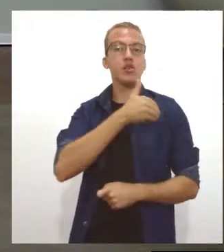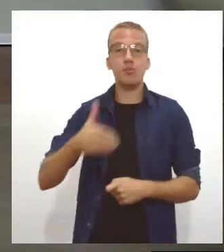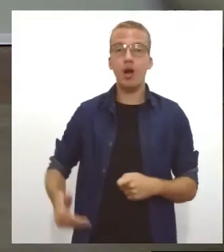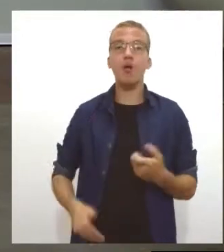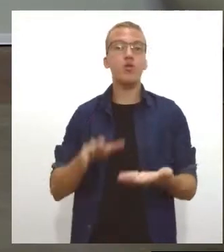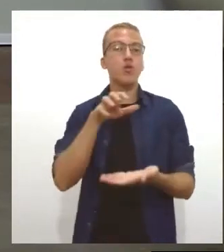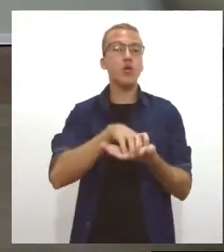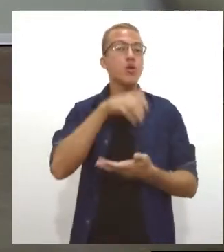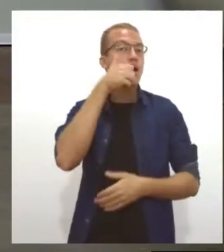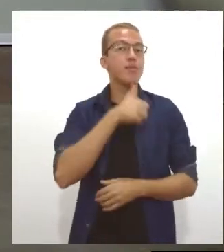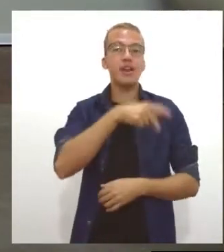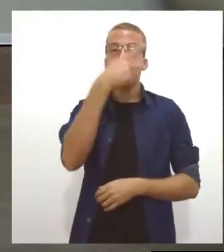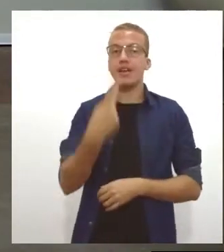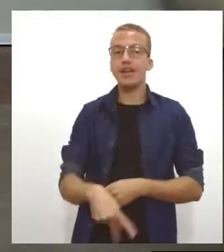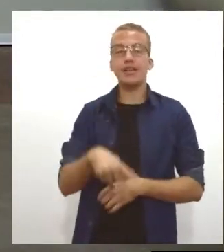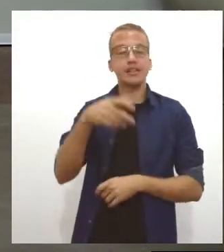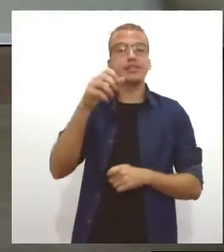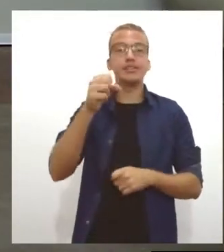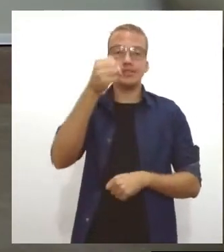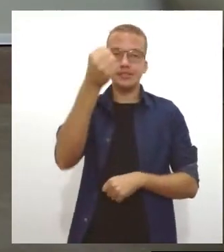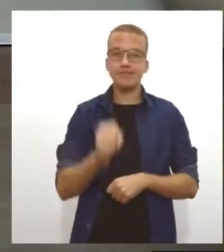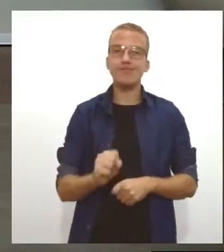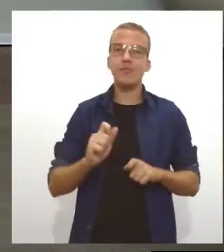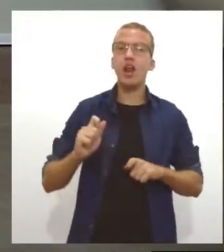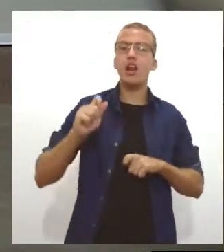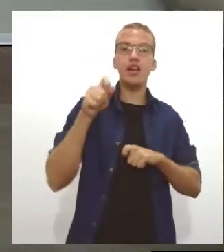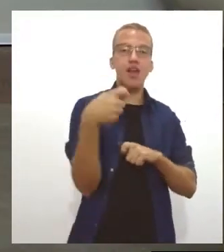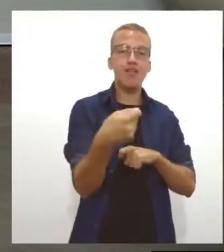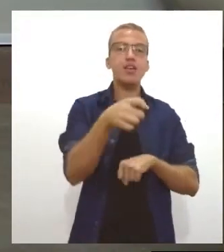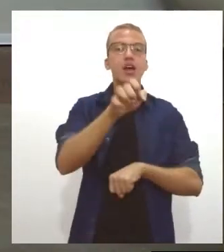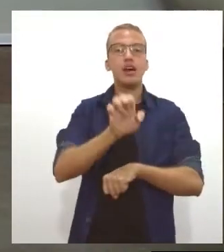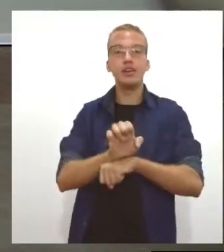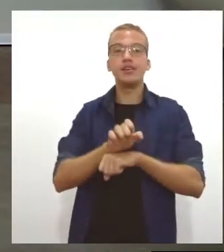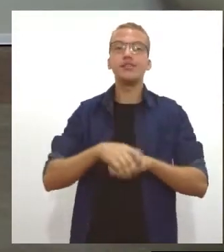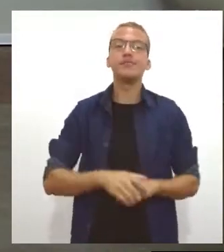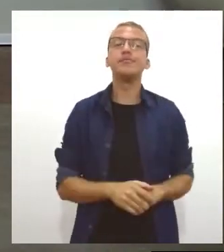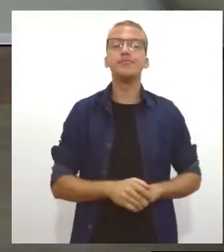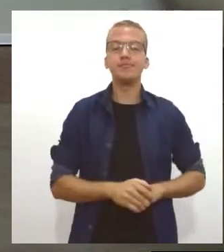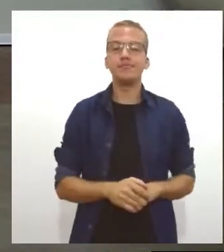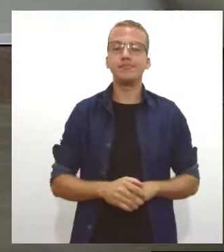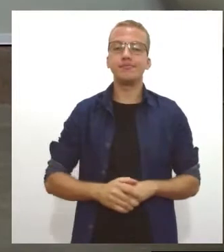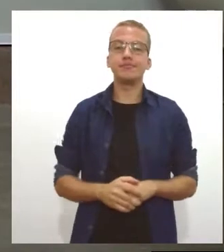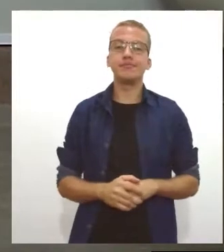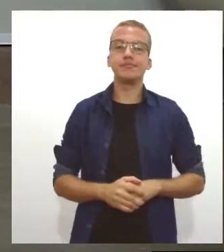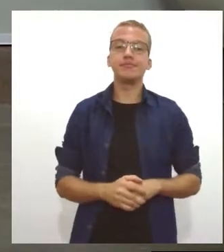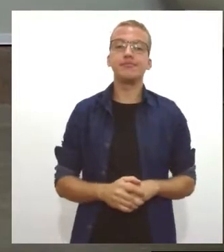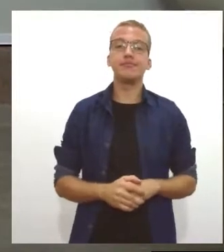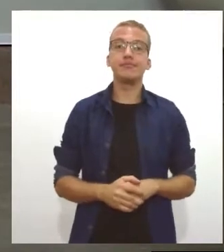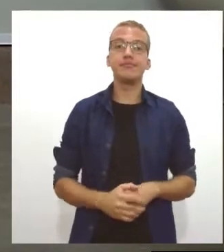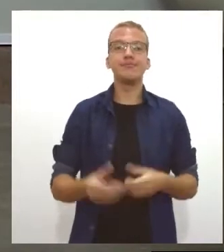de Sergipe. Sejam bem-vindos ao programa Elas no Comando.